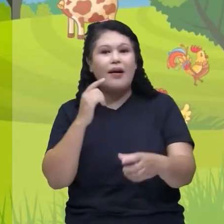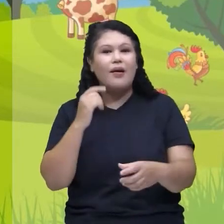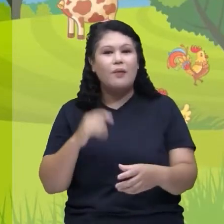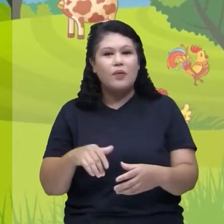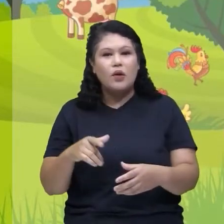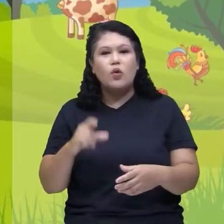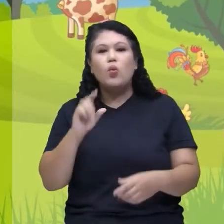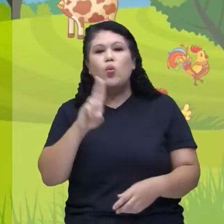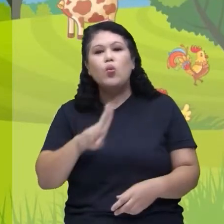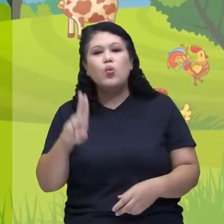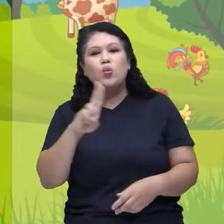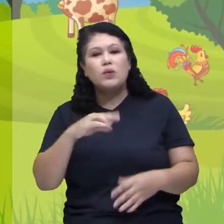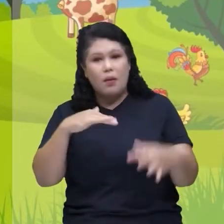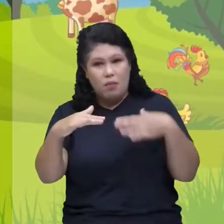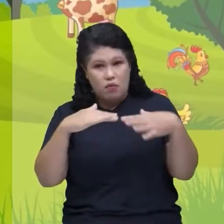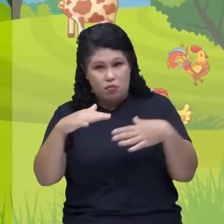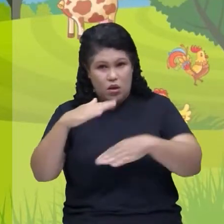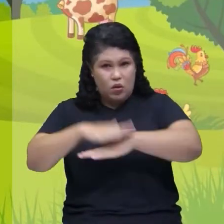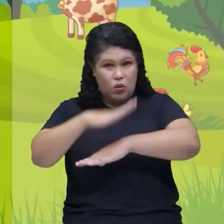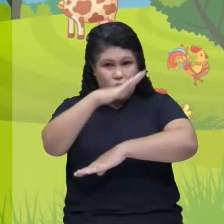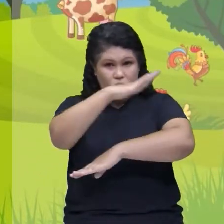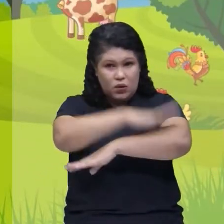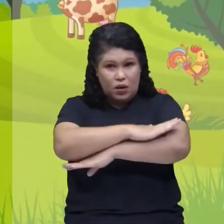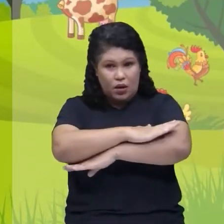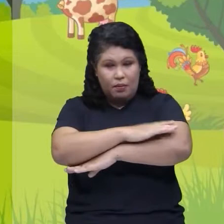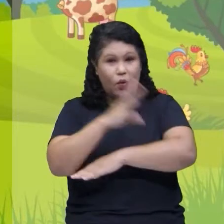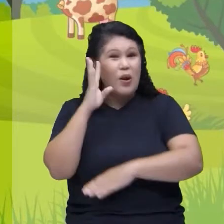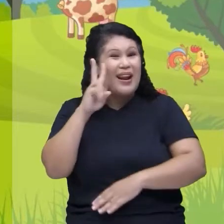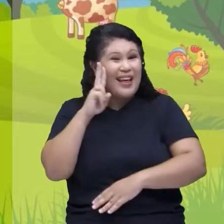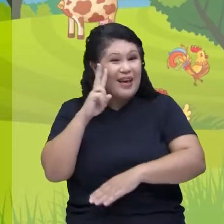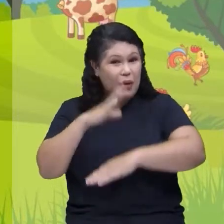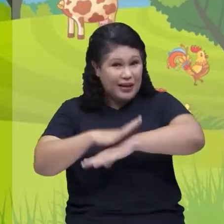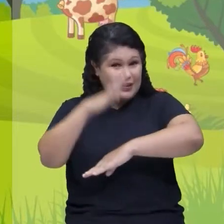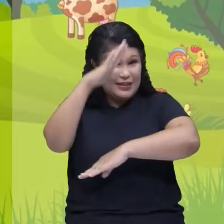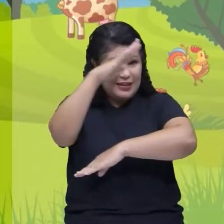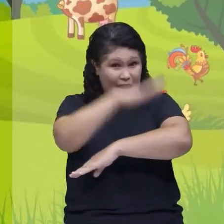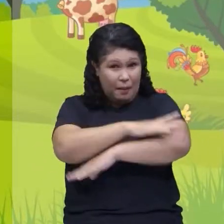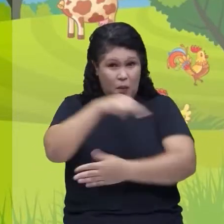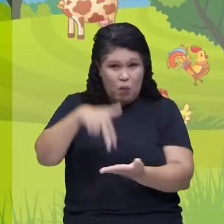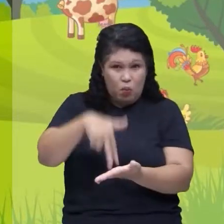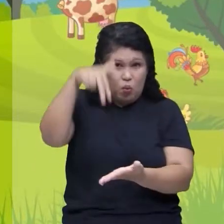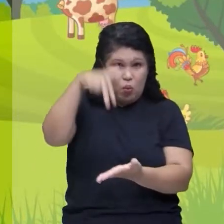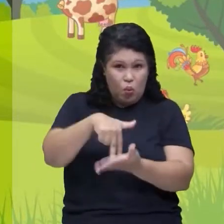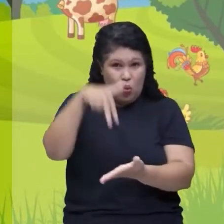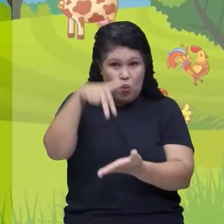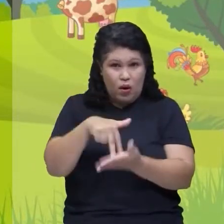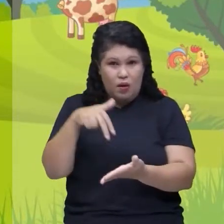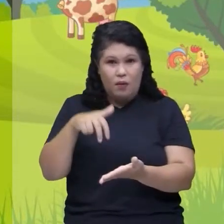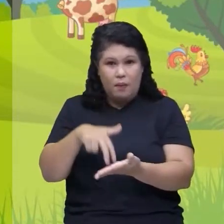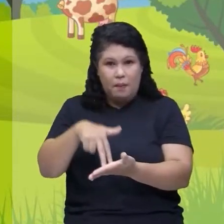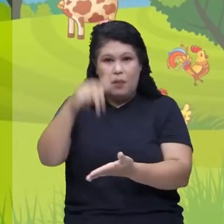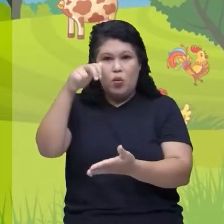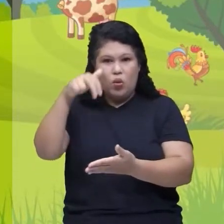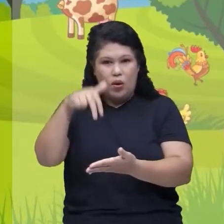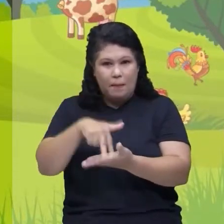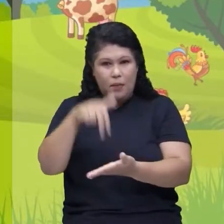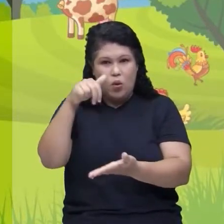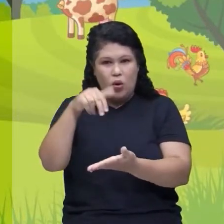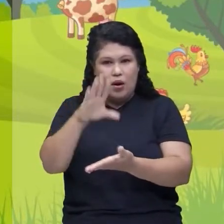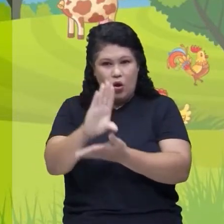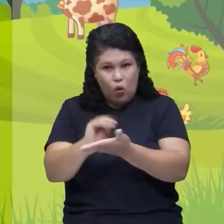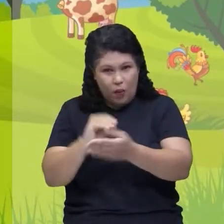sapinho? O sapo pula bem alto. Vamos lá. O sapo não lava o pé. Não lava o pé porque não quer. Vamos lá? Vamos lá? O sapo não lava o